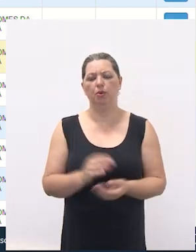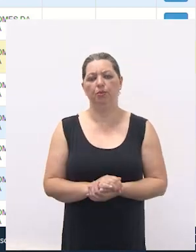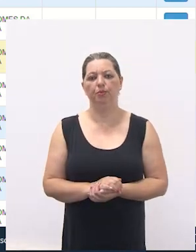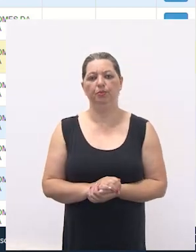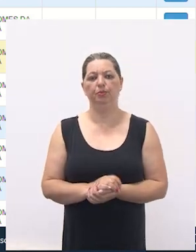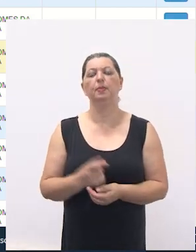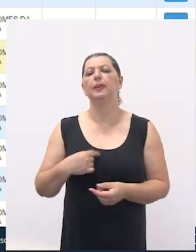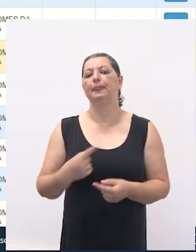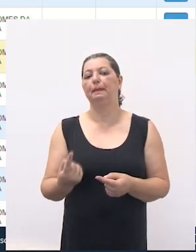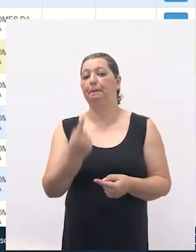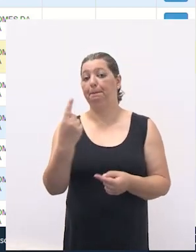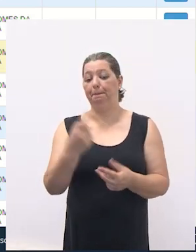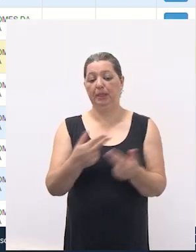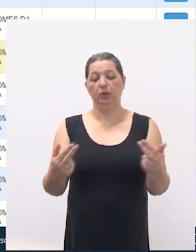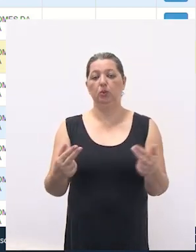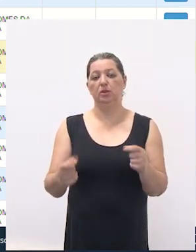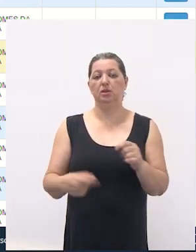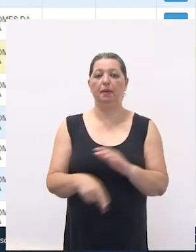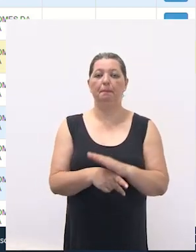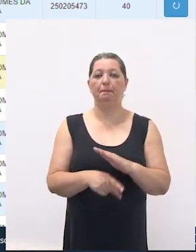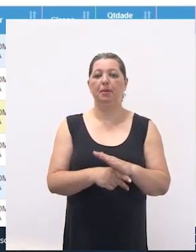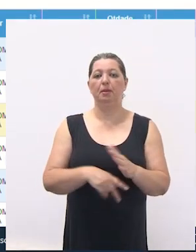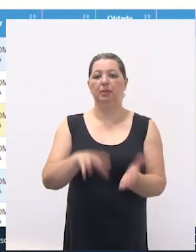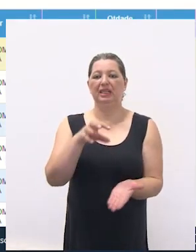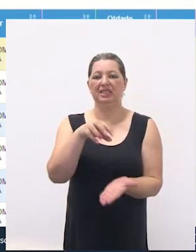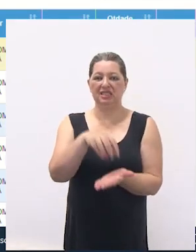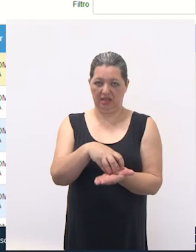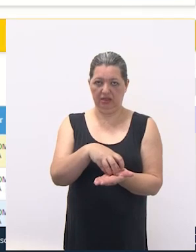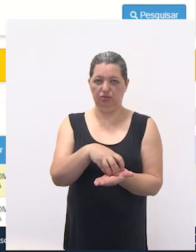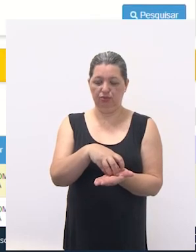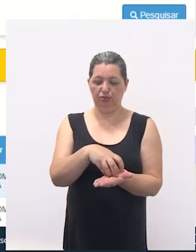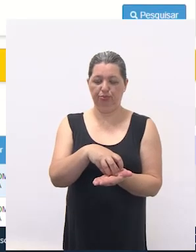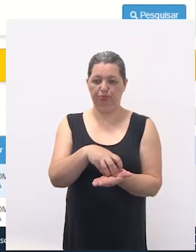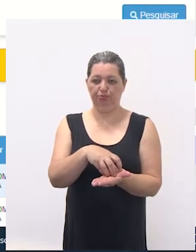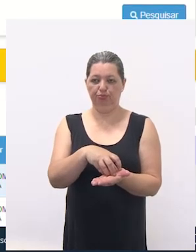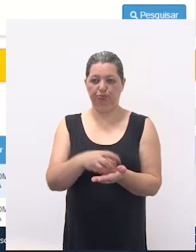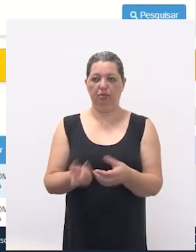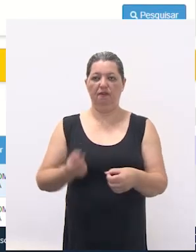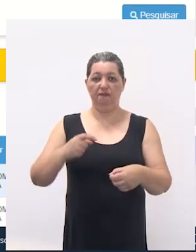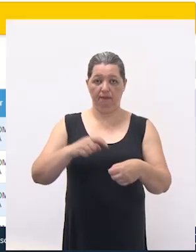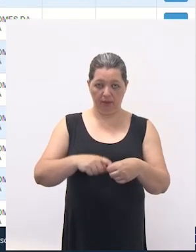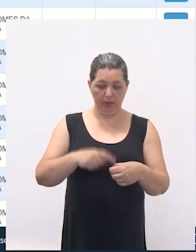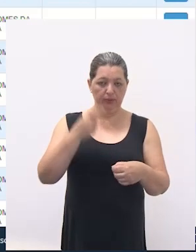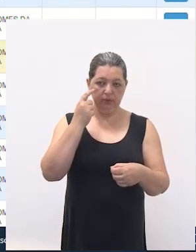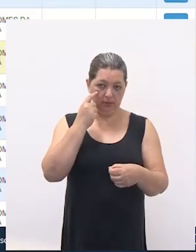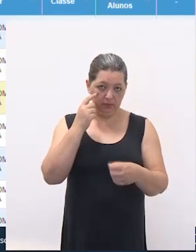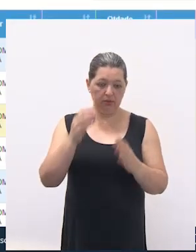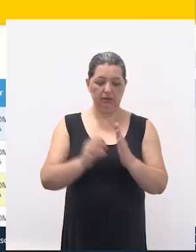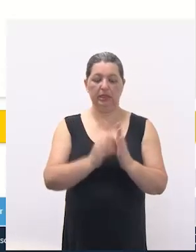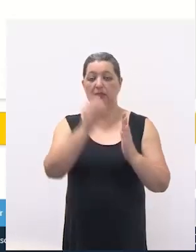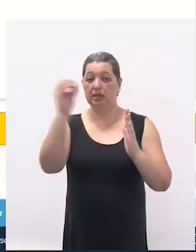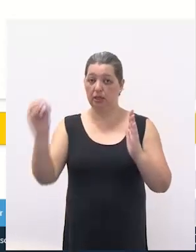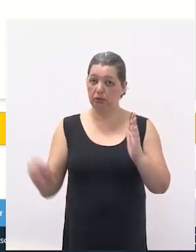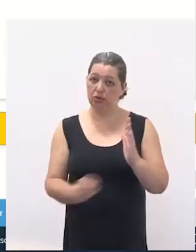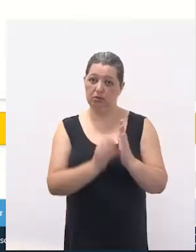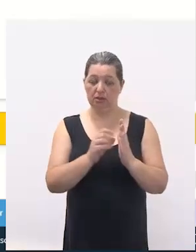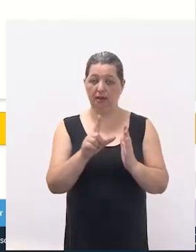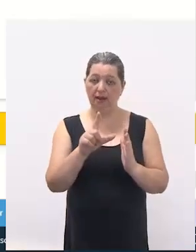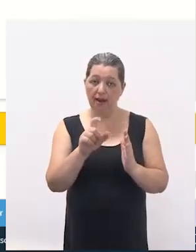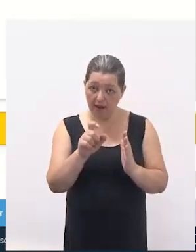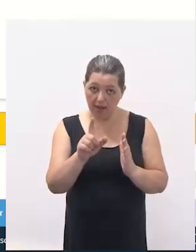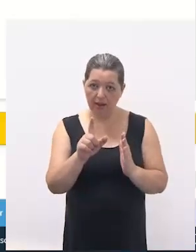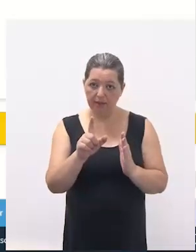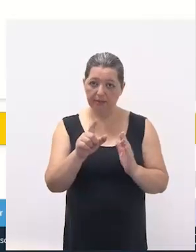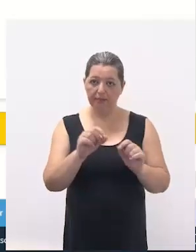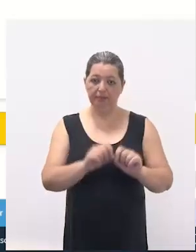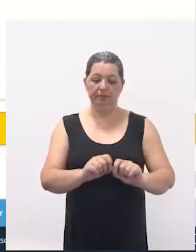que... Primeira coisa, eu logo na sede... Vou lá onde o Giovanni falou que é Centro de Mídias, clico lá, tem